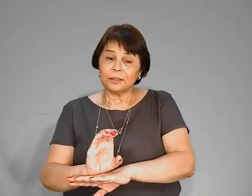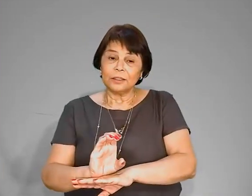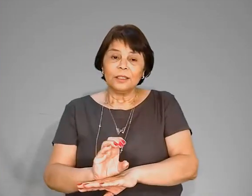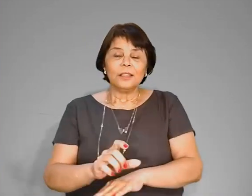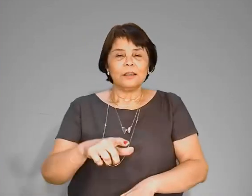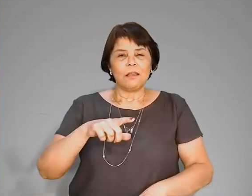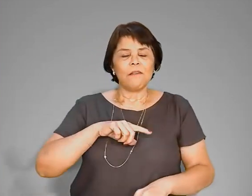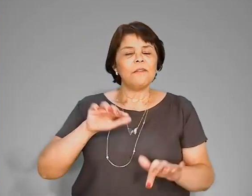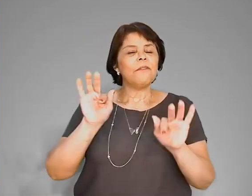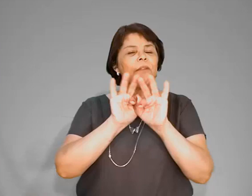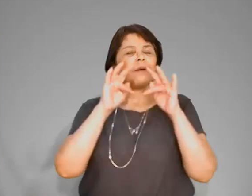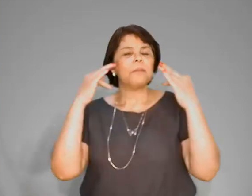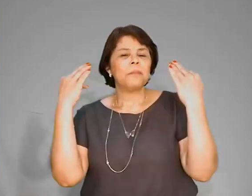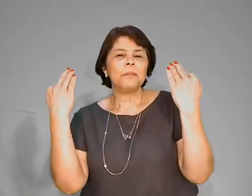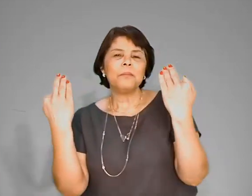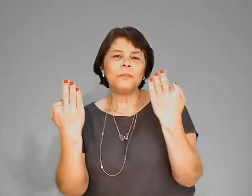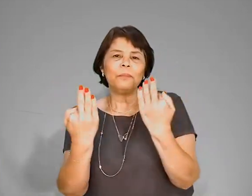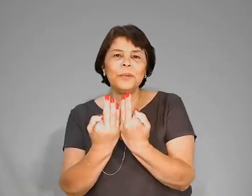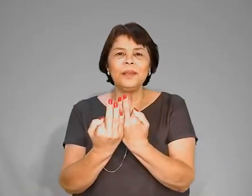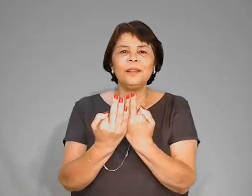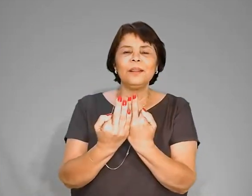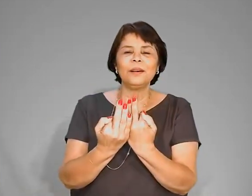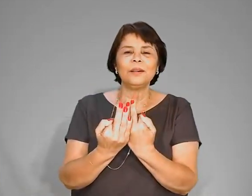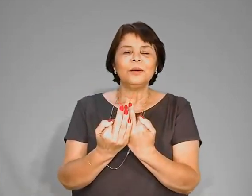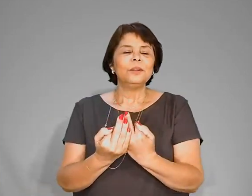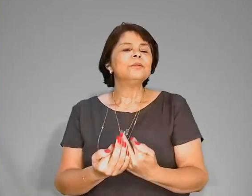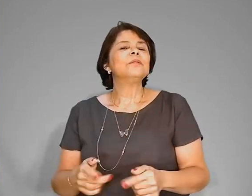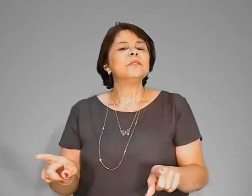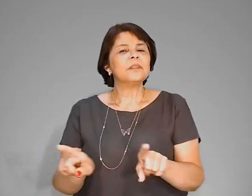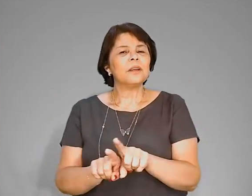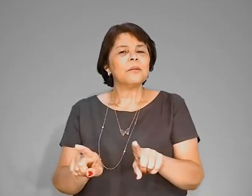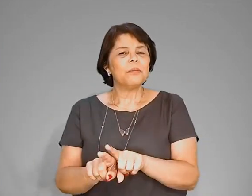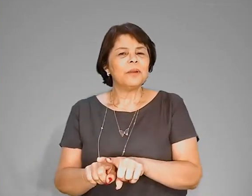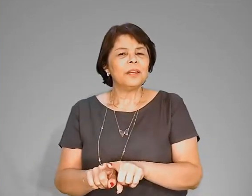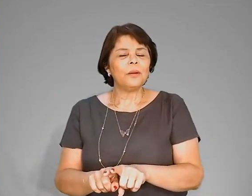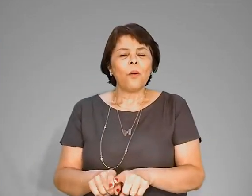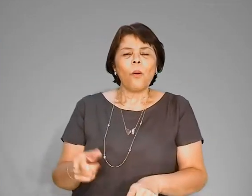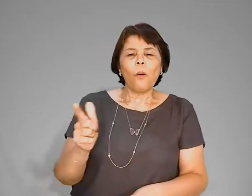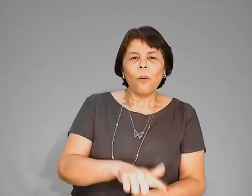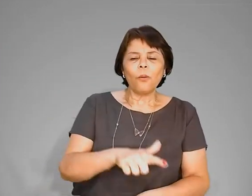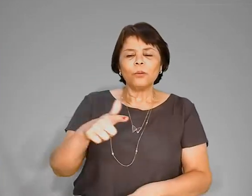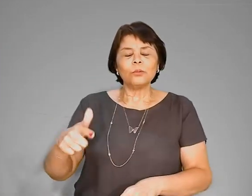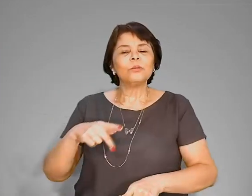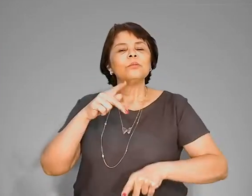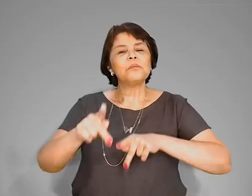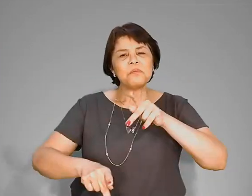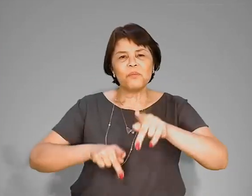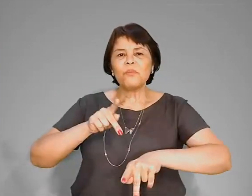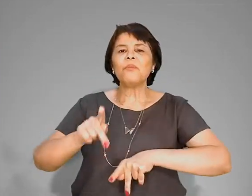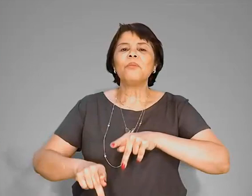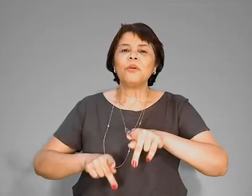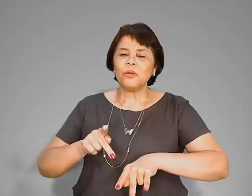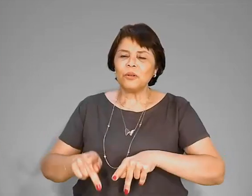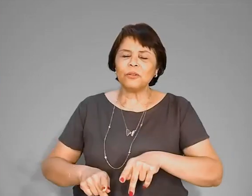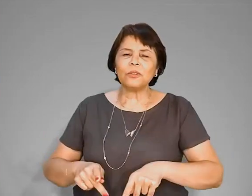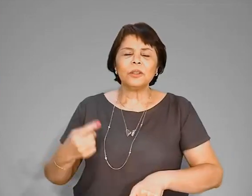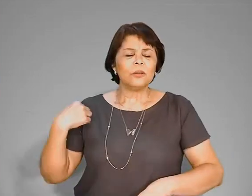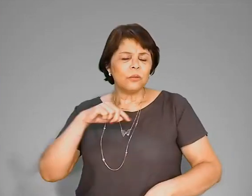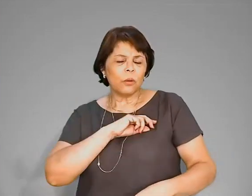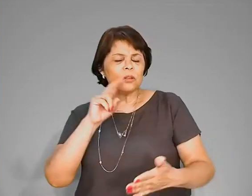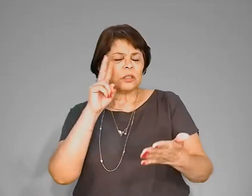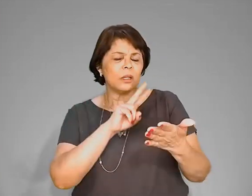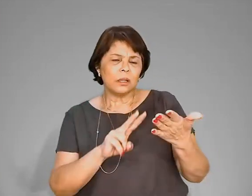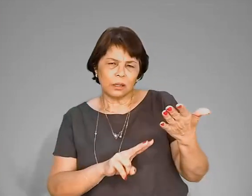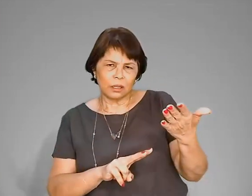uma nação, com todos os problemas que vocês sabem, na história dos juízes, na história dos reis,